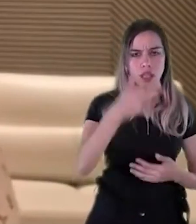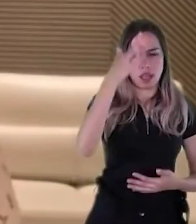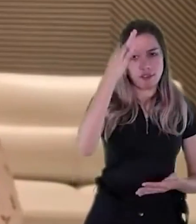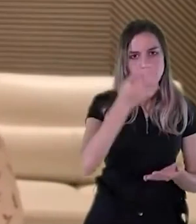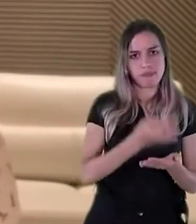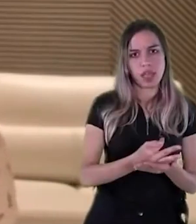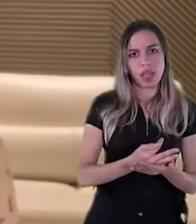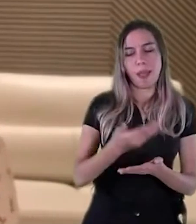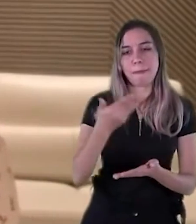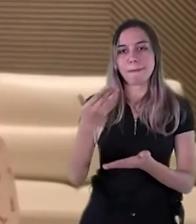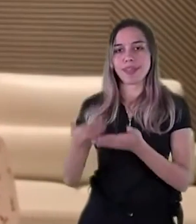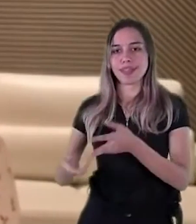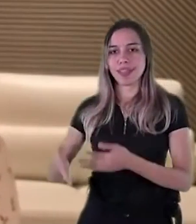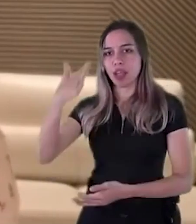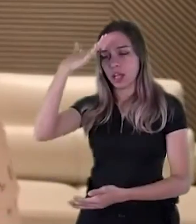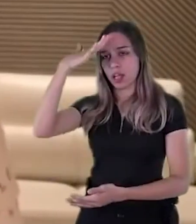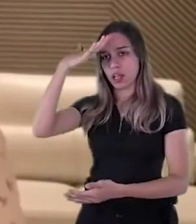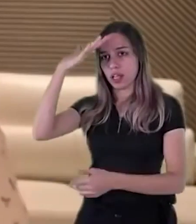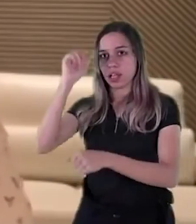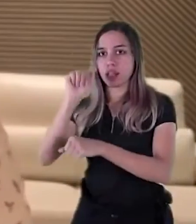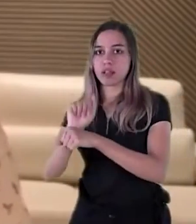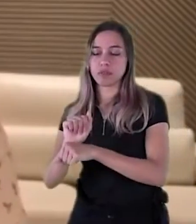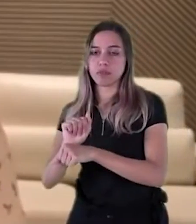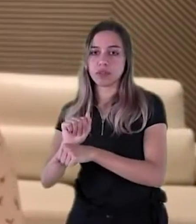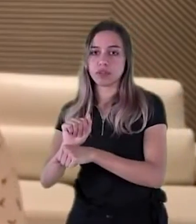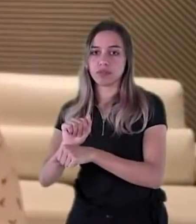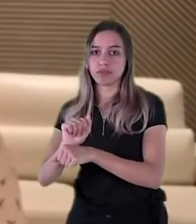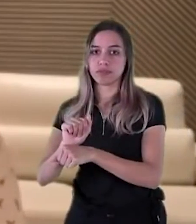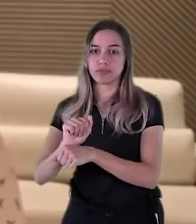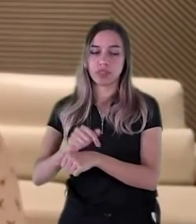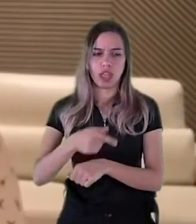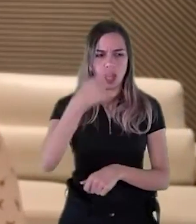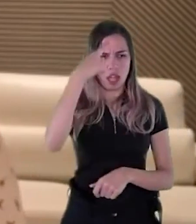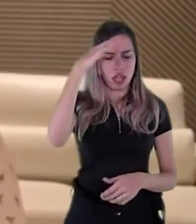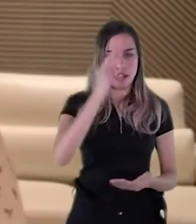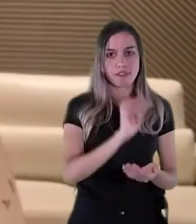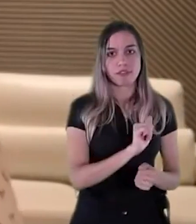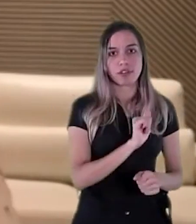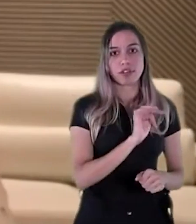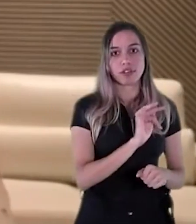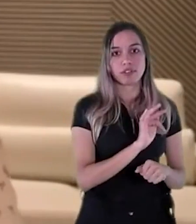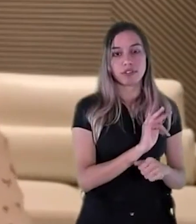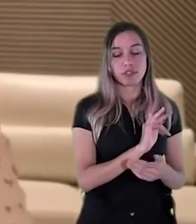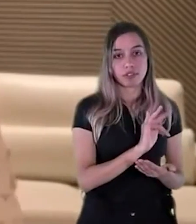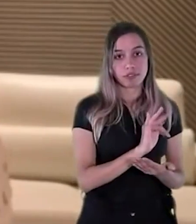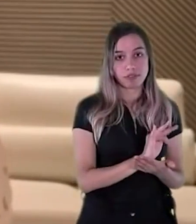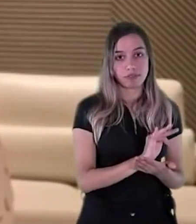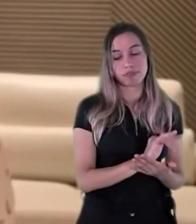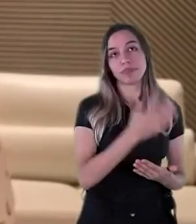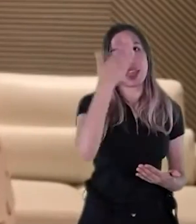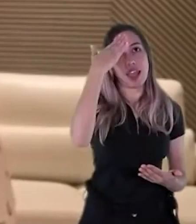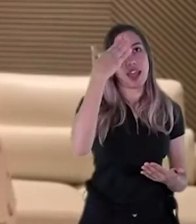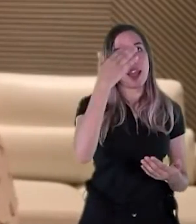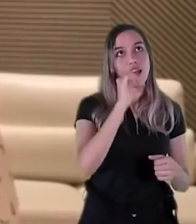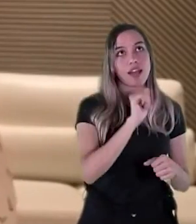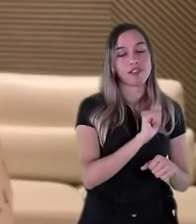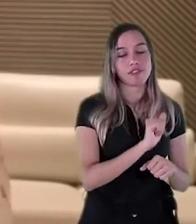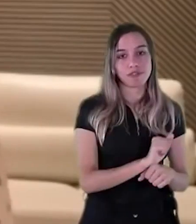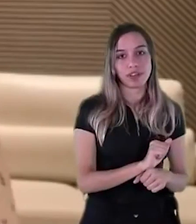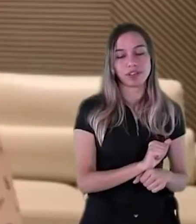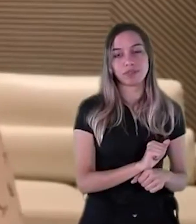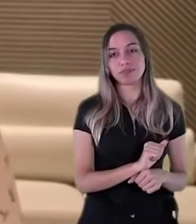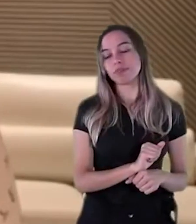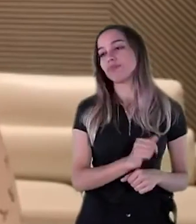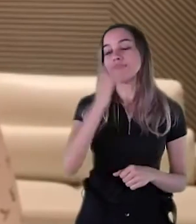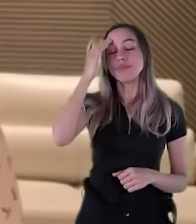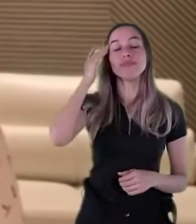humano. A fé é um recurso divino em nós acreditamos assim, muito embora eu desenvolva, o